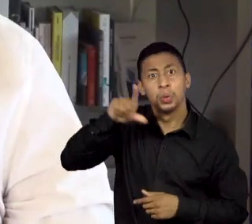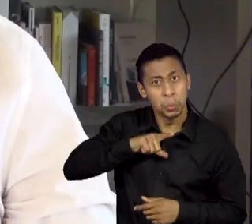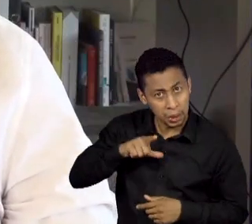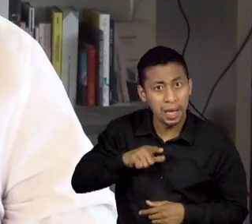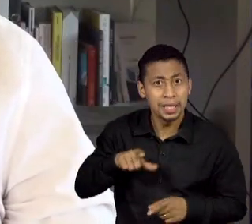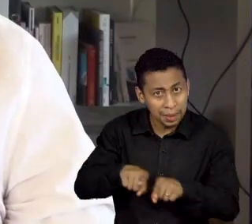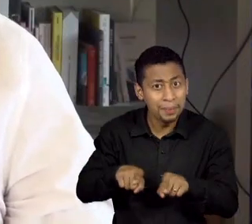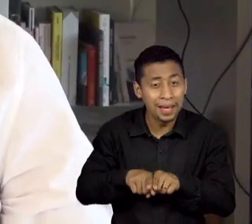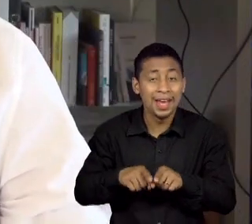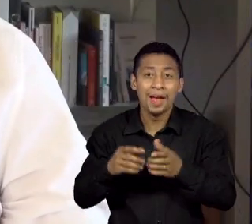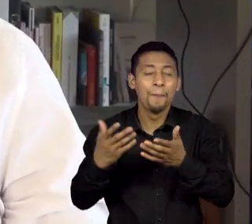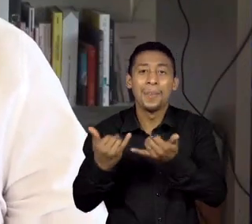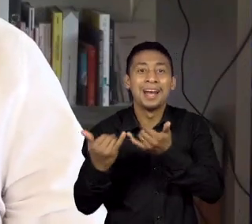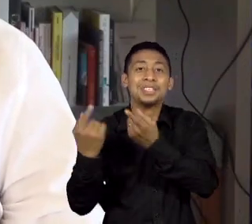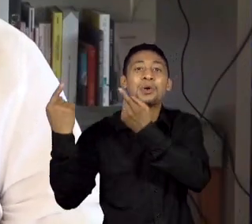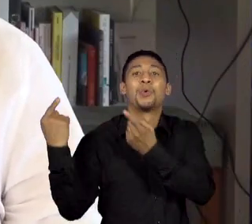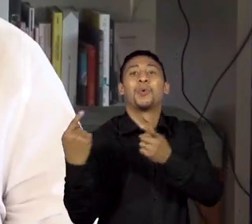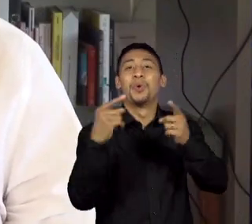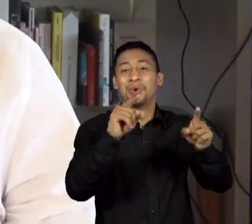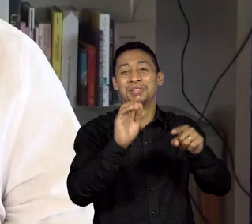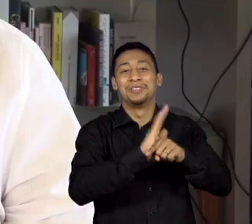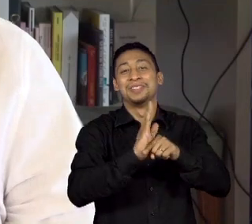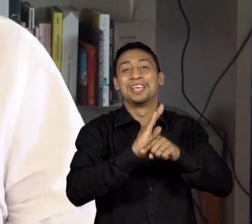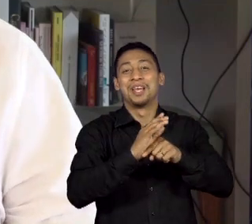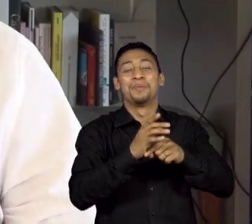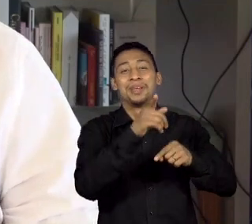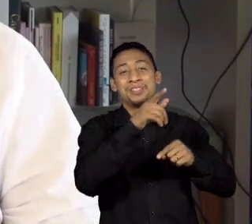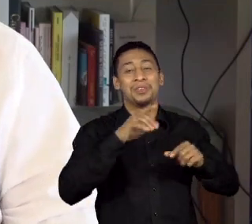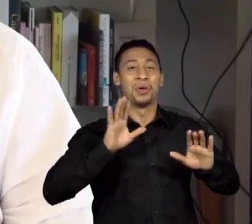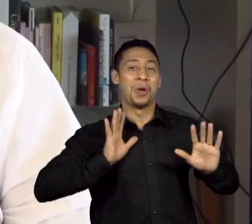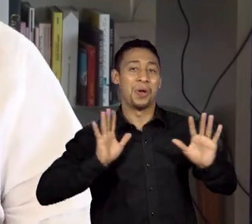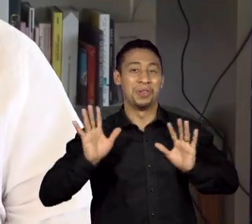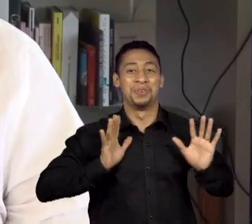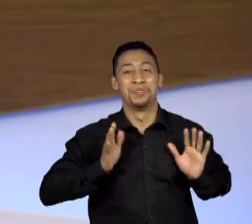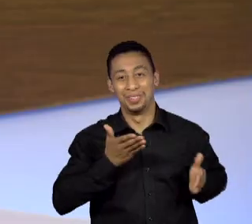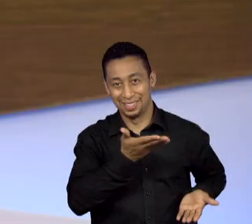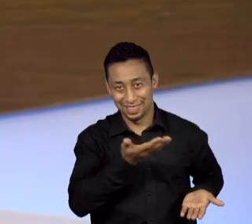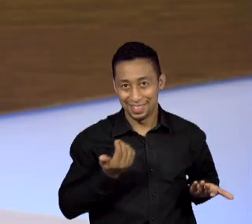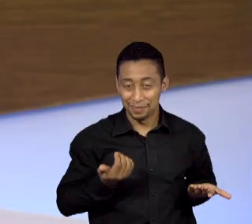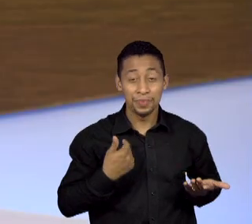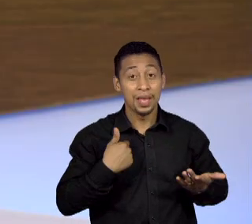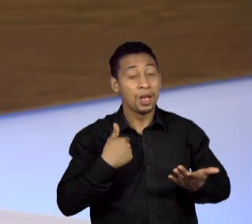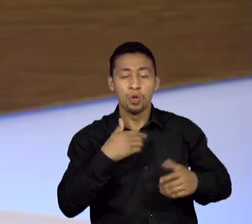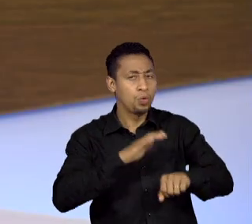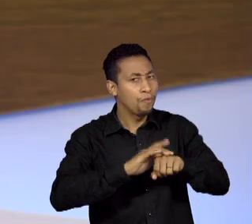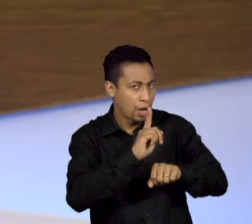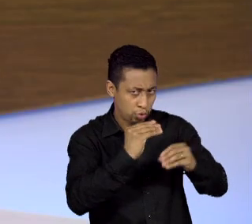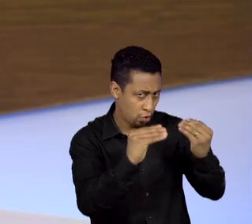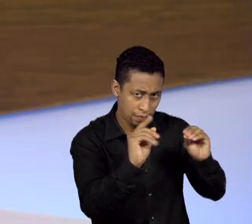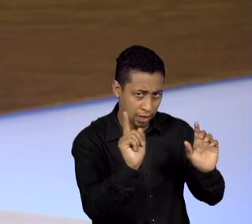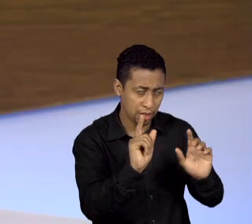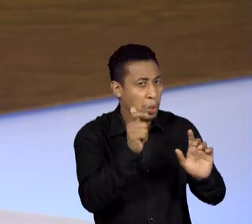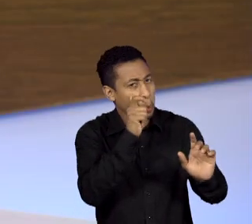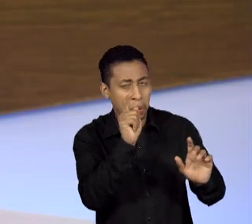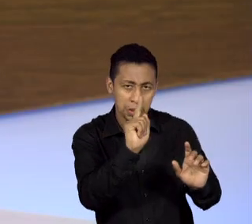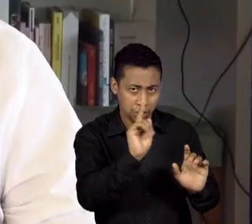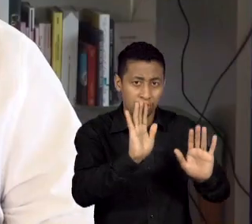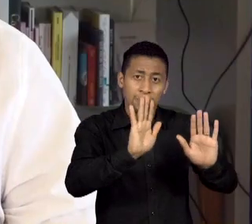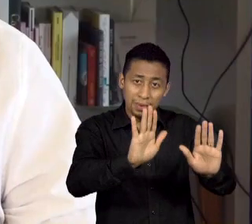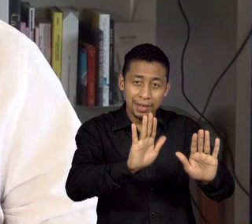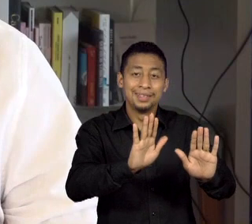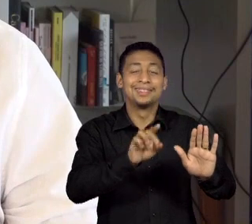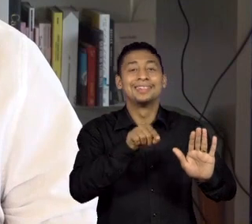cinema hollywoodiano, né? Essa identificação, eu acho interessante. Nem faço novela, nem assisto, mas só